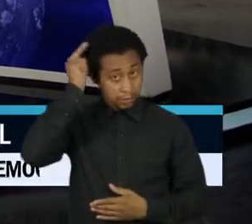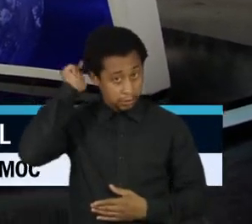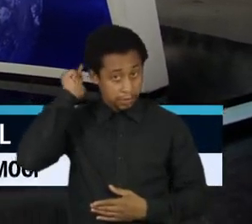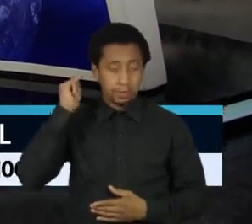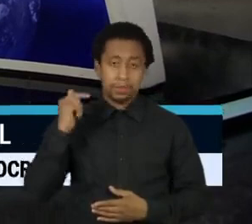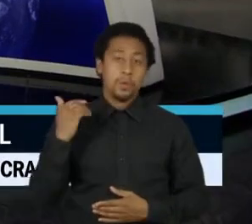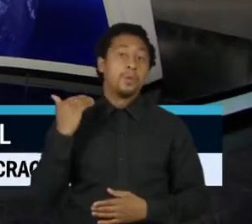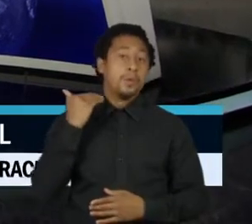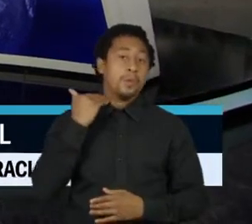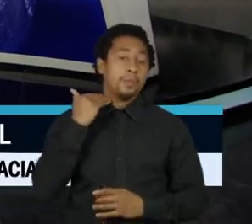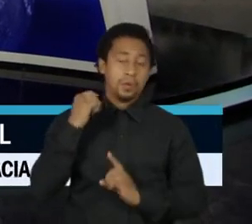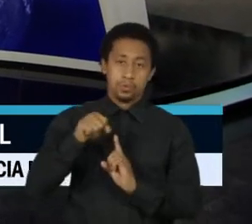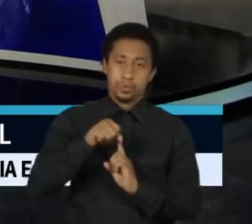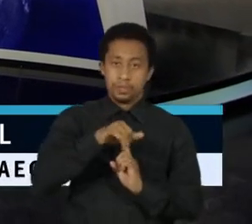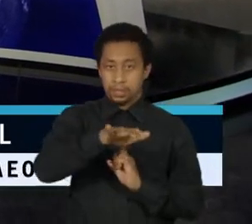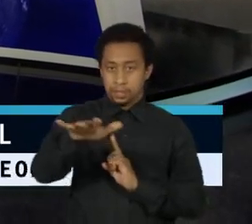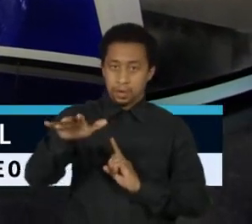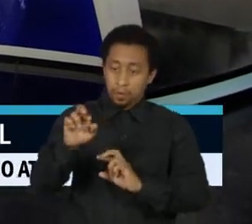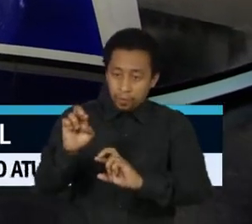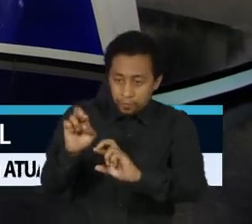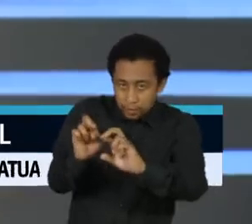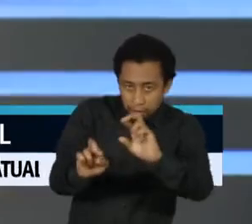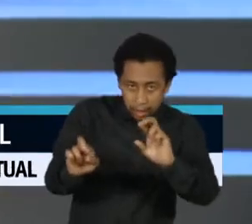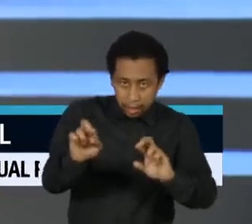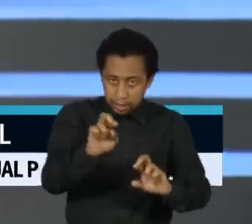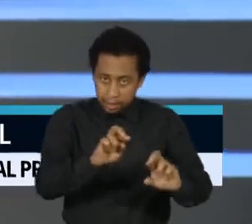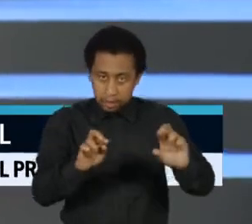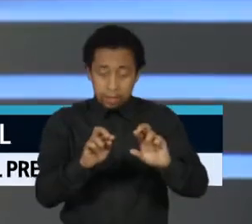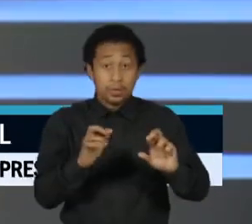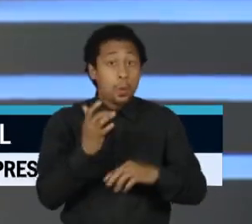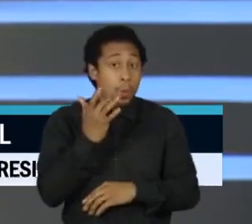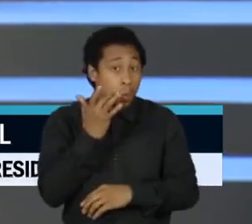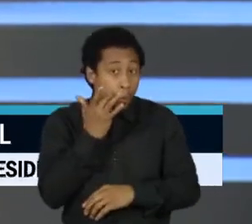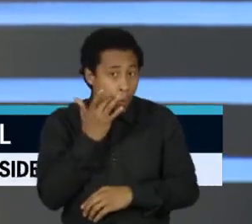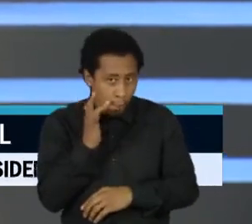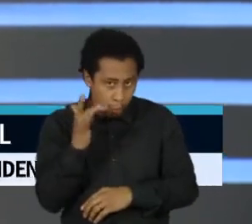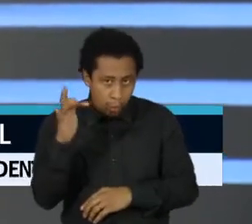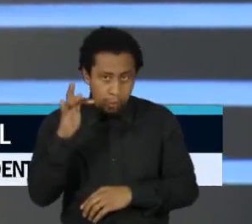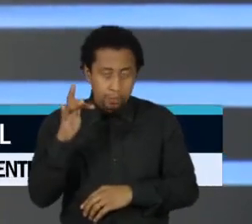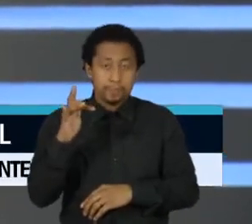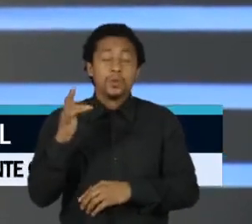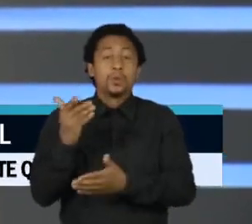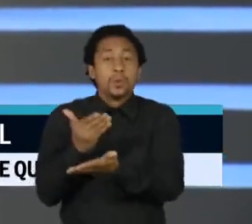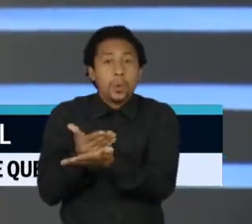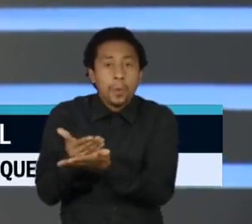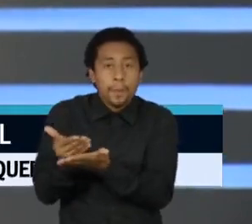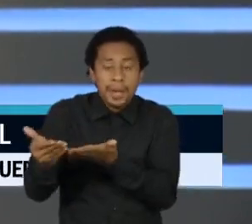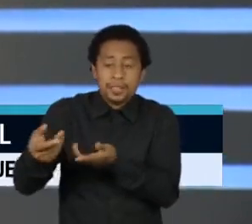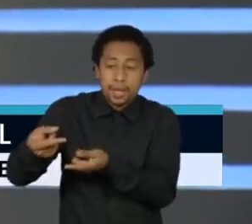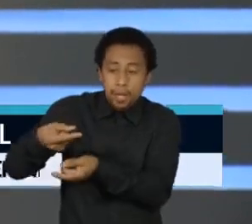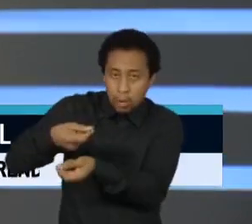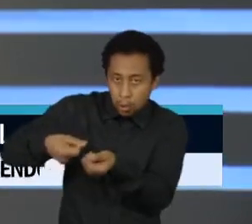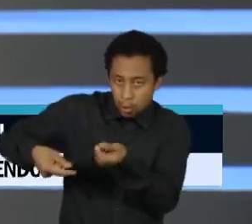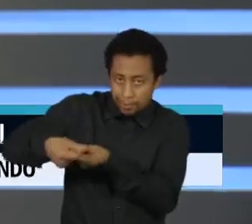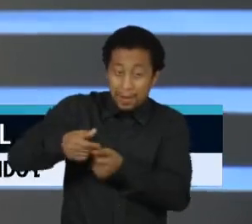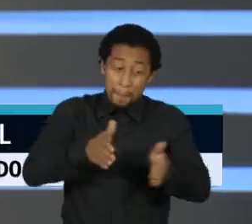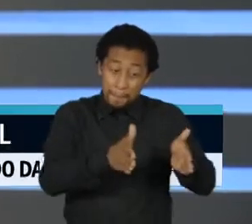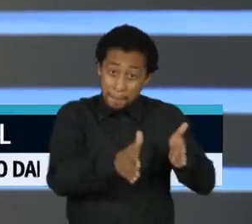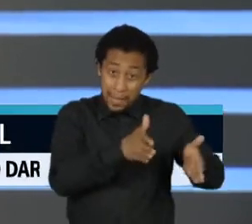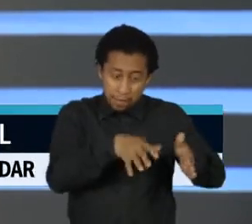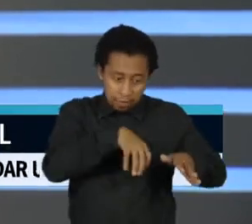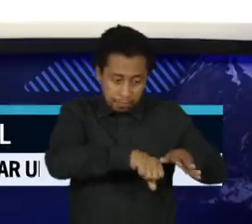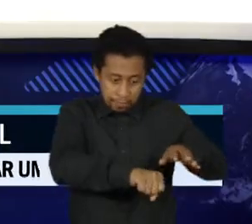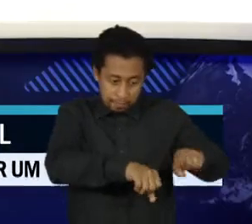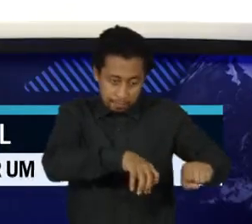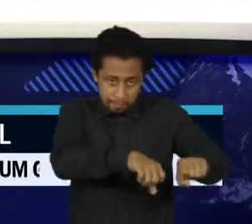sua competência é fiscalizar apenas o ouro no momento em que ele entra no mercado financeiro e não na fase de extração. Muito bem. Pode